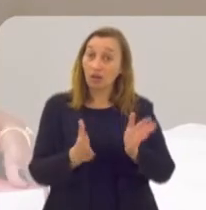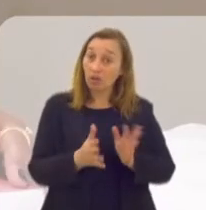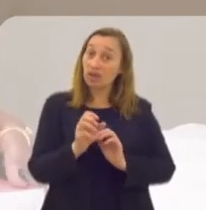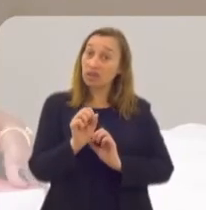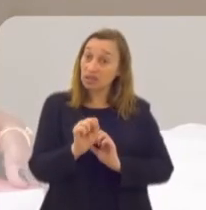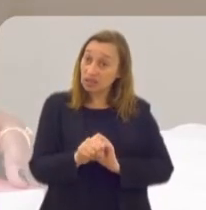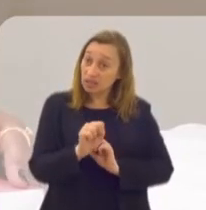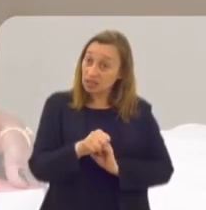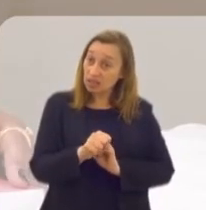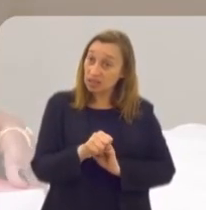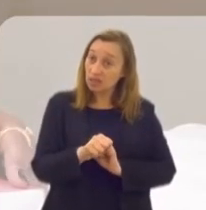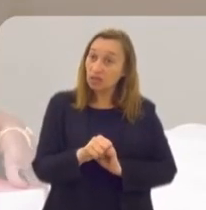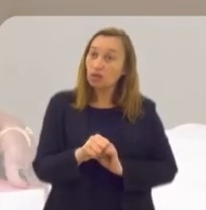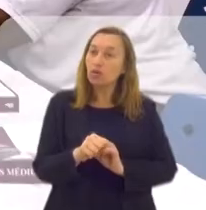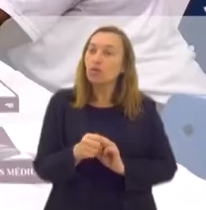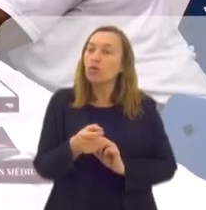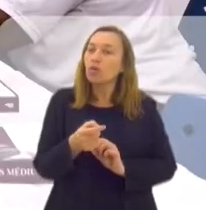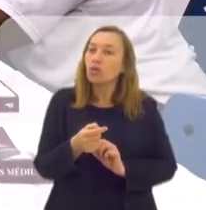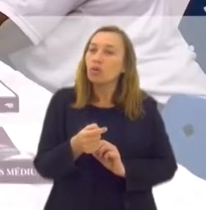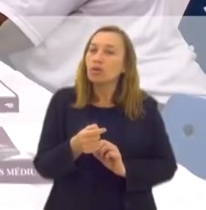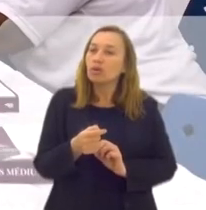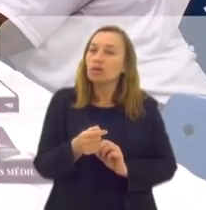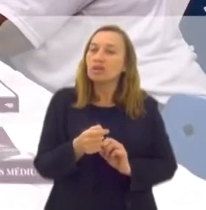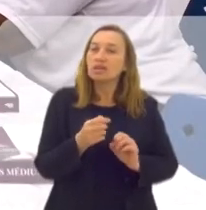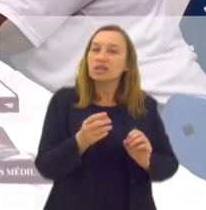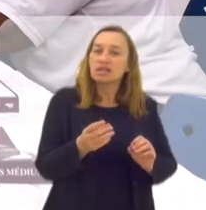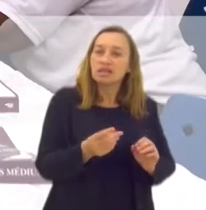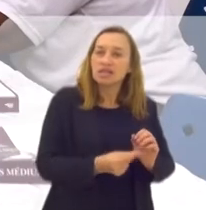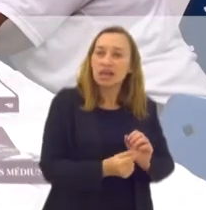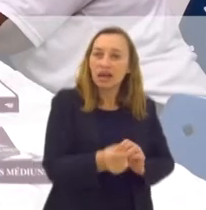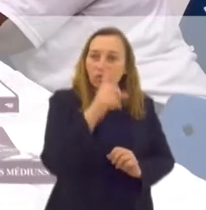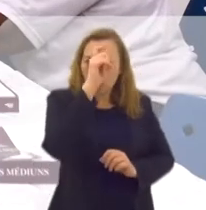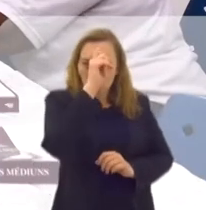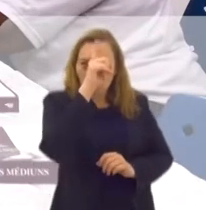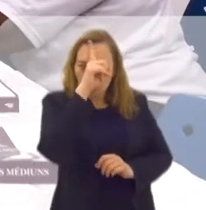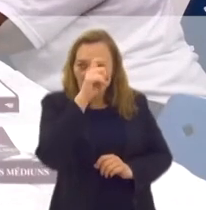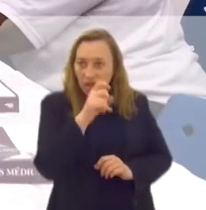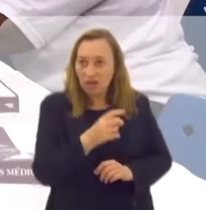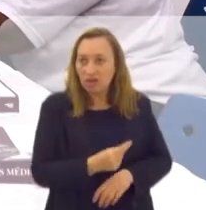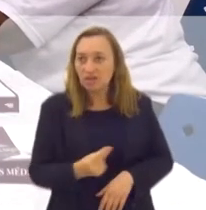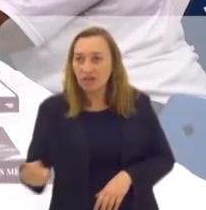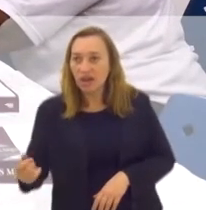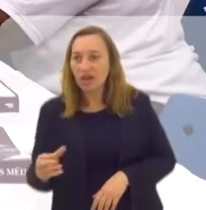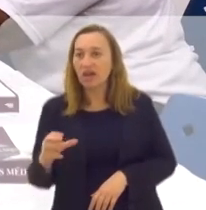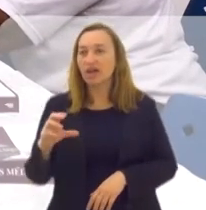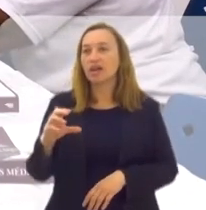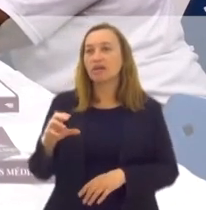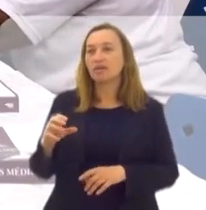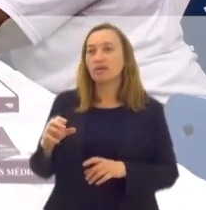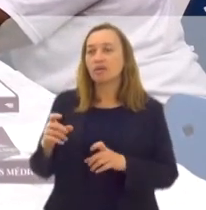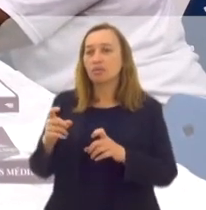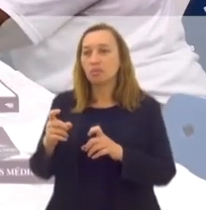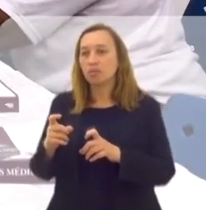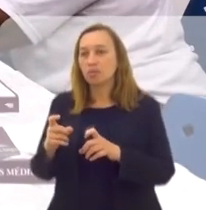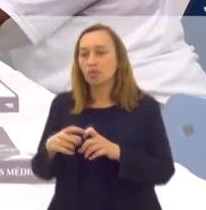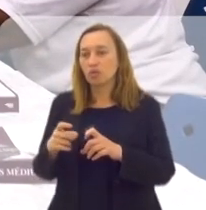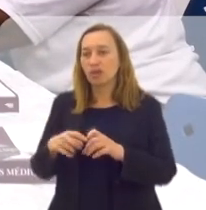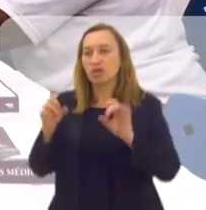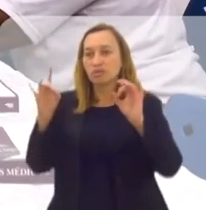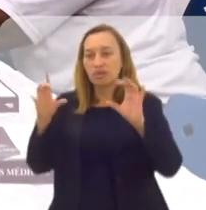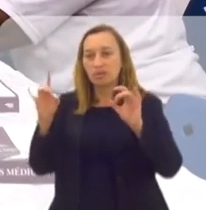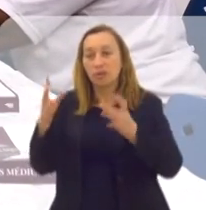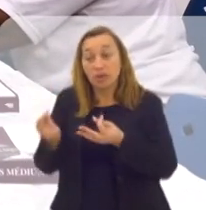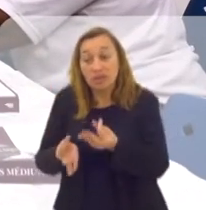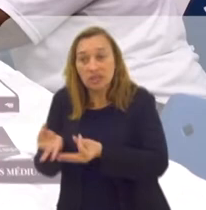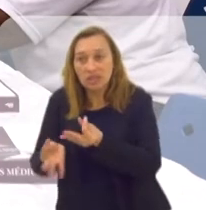encaminhados, agora sim. Já com um pouquinho, saiu do pronto-socorro, né? Certo. Vai para a clínica, vai para o